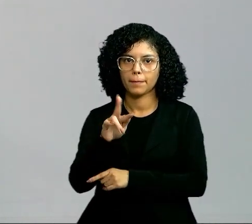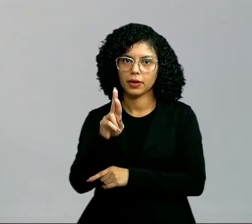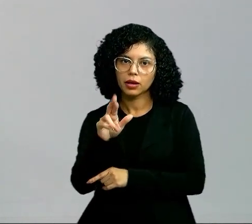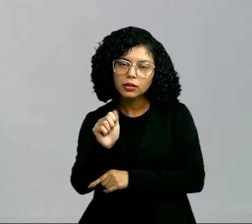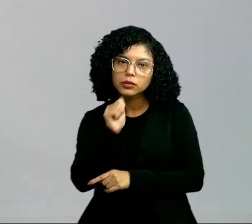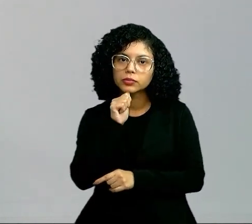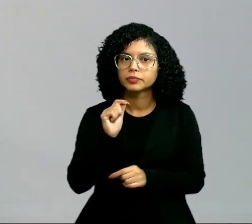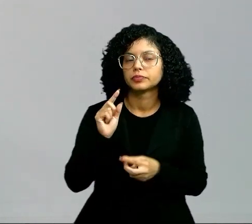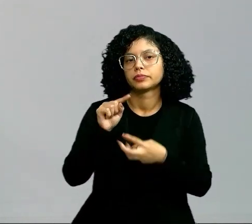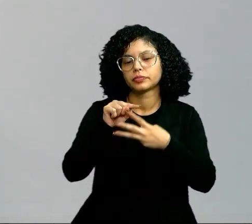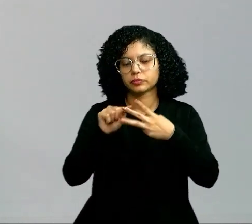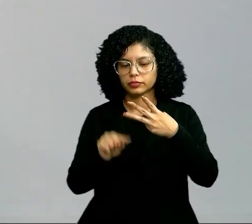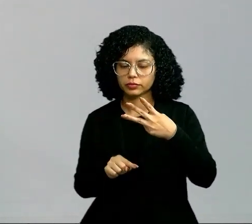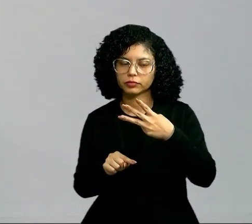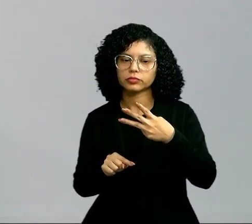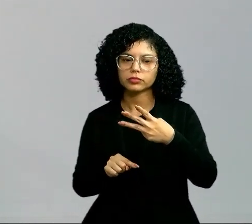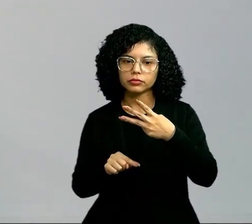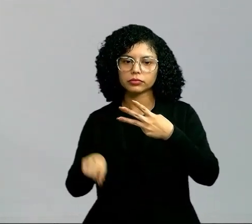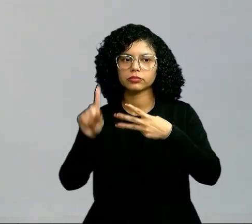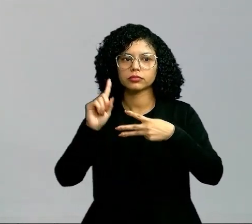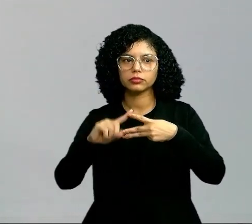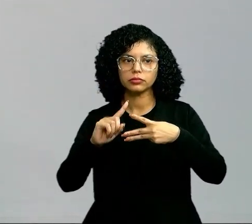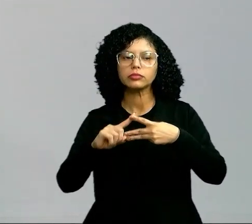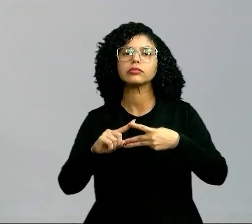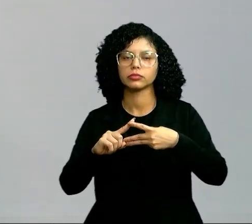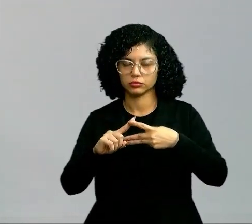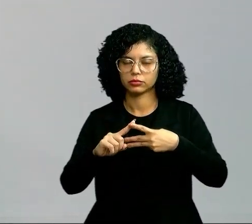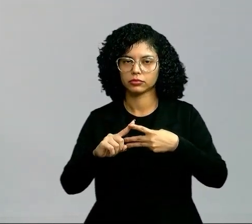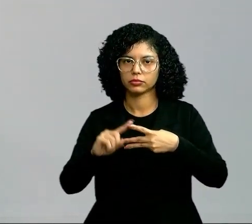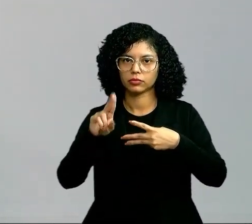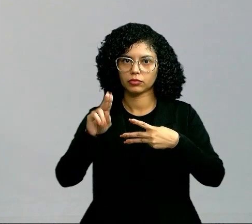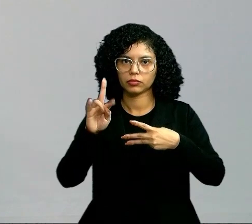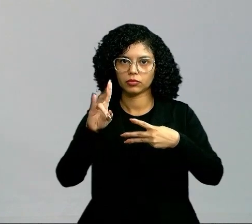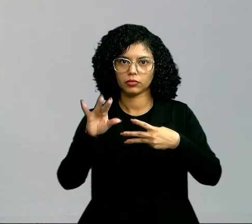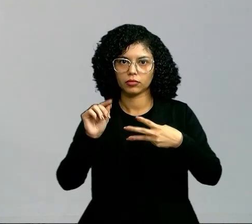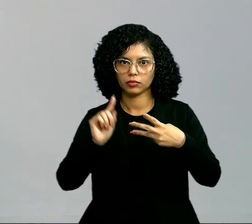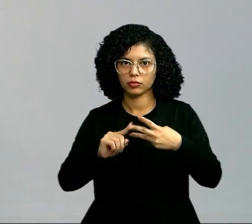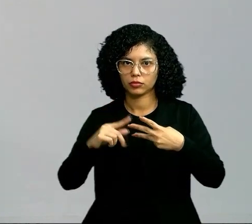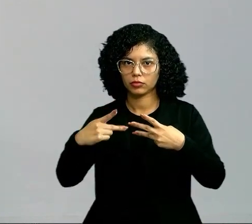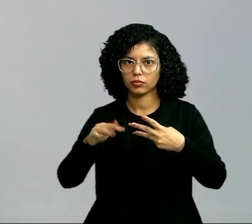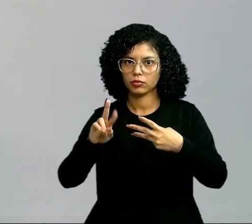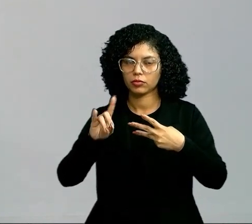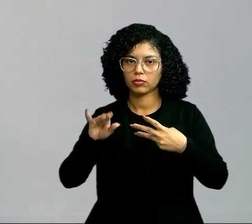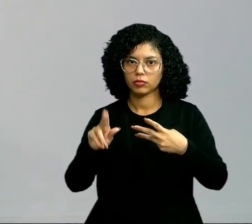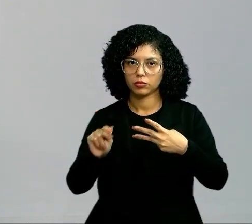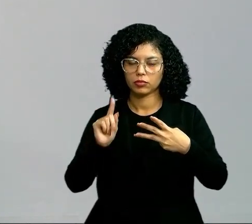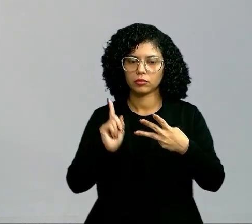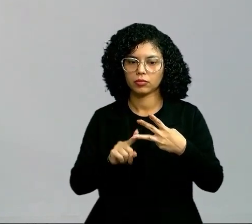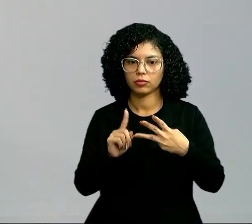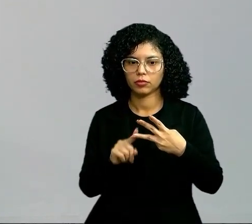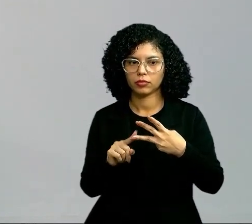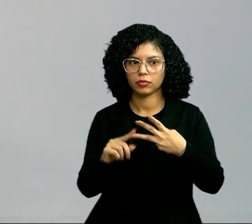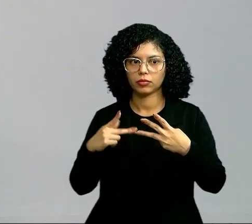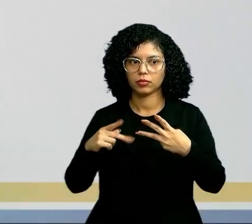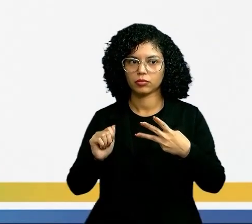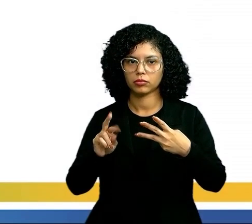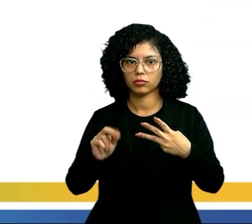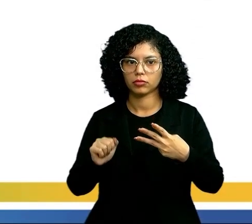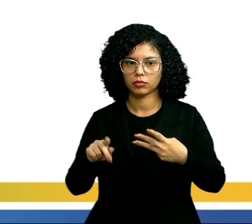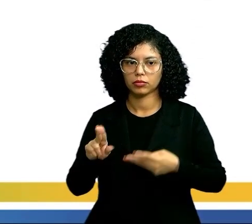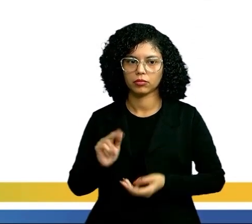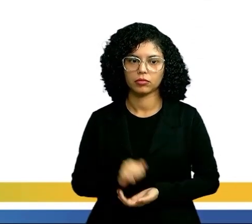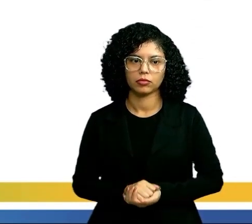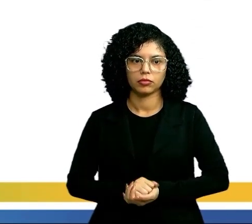basicamente é formada por 3 rios principais, que são o Rio Uruguai, o Rio Paraguai e o Rio Paraná,